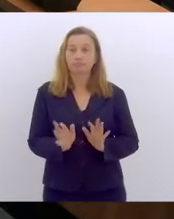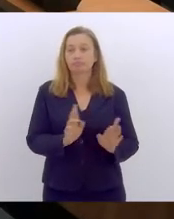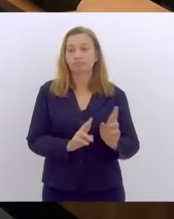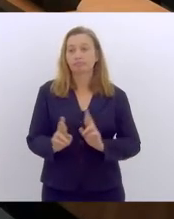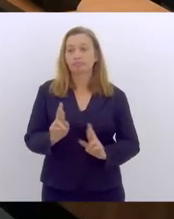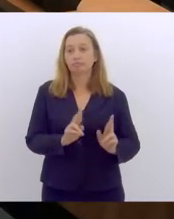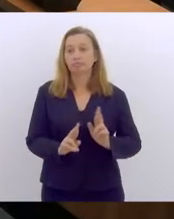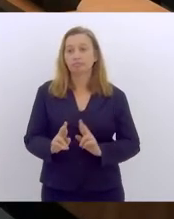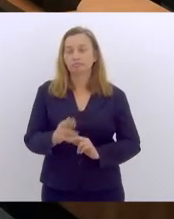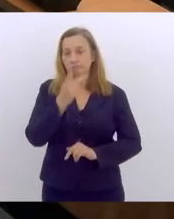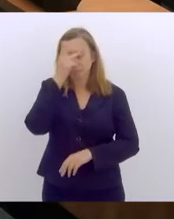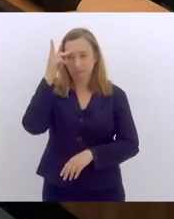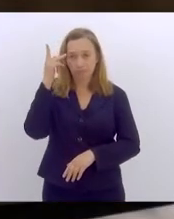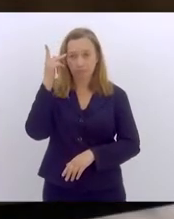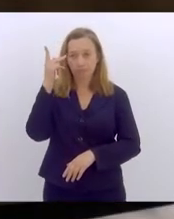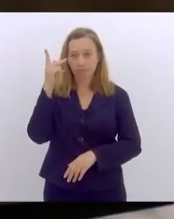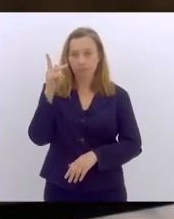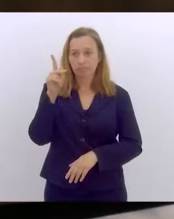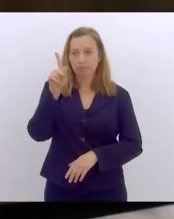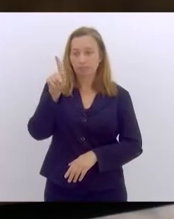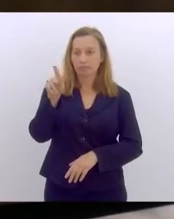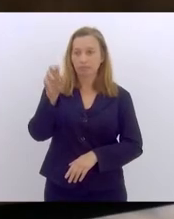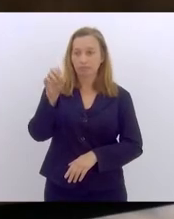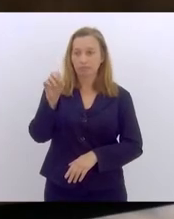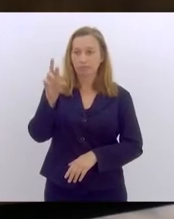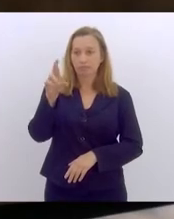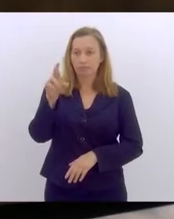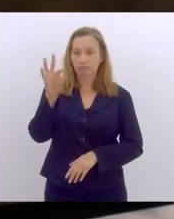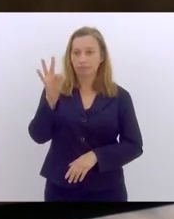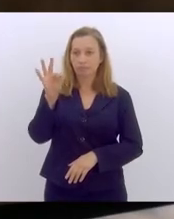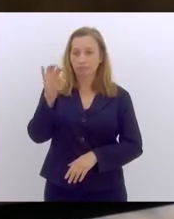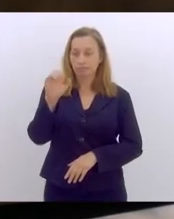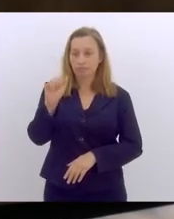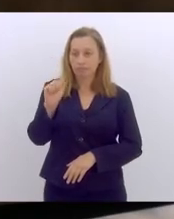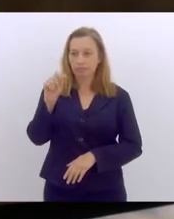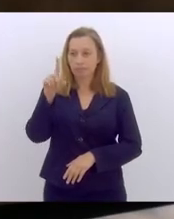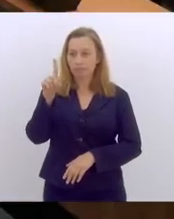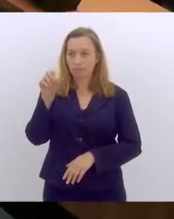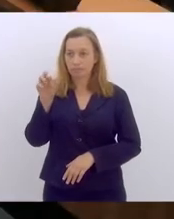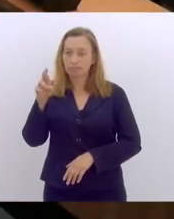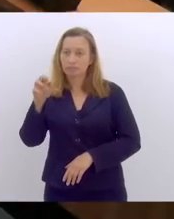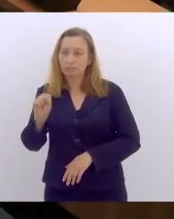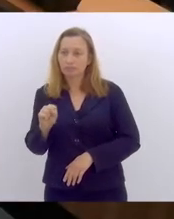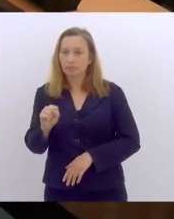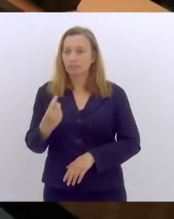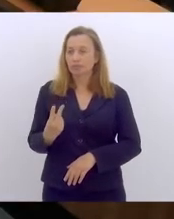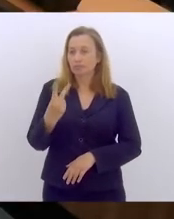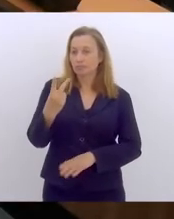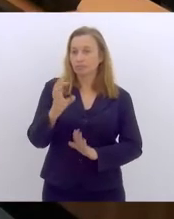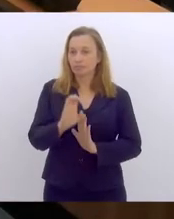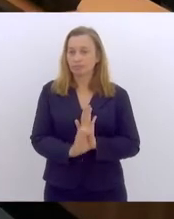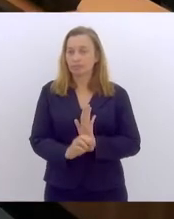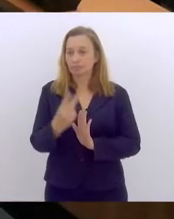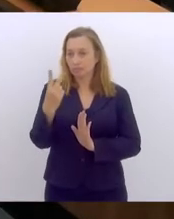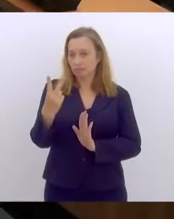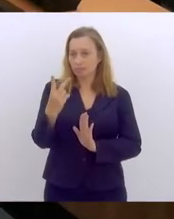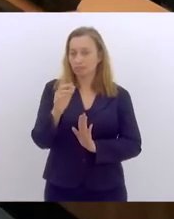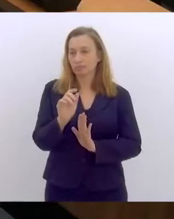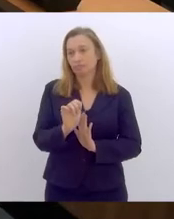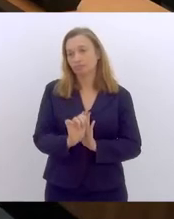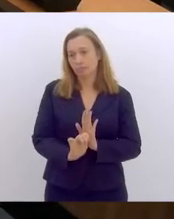à pessoa portadora, né? É, justamente isso. São duas emendas, uma, são todas duas de